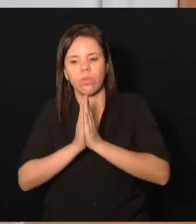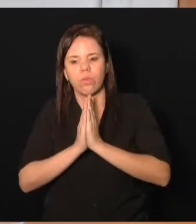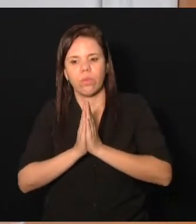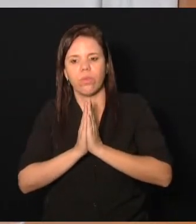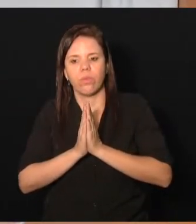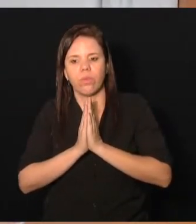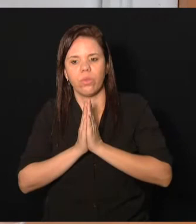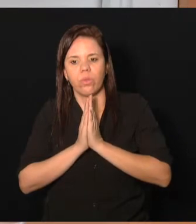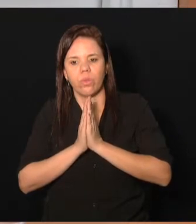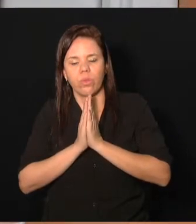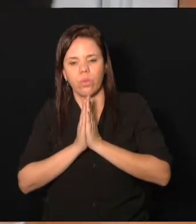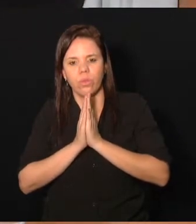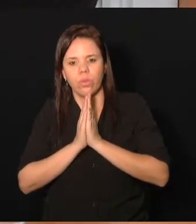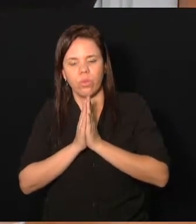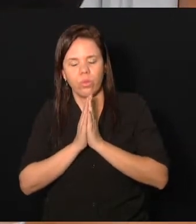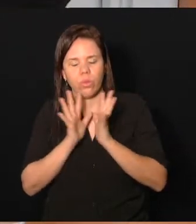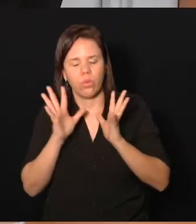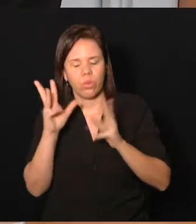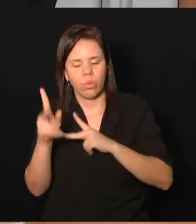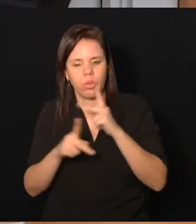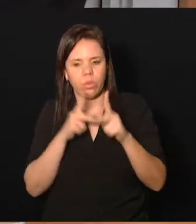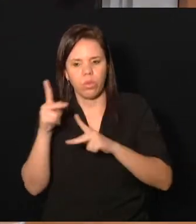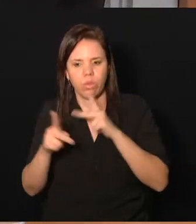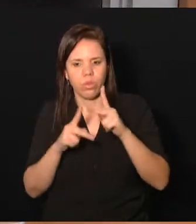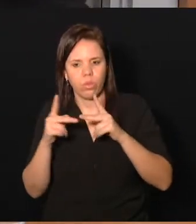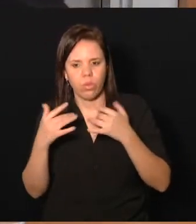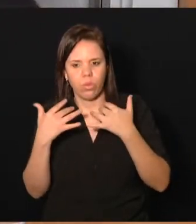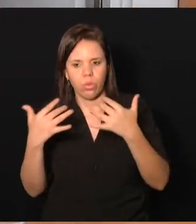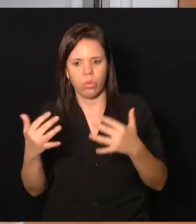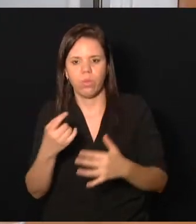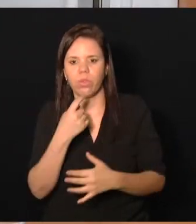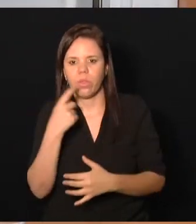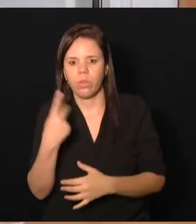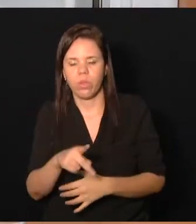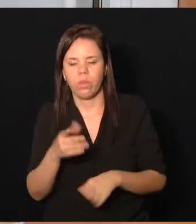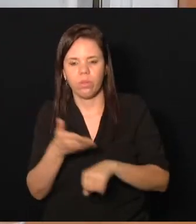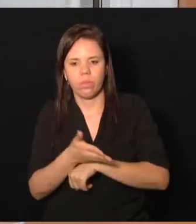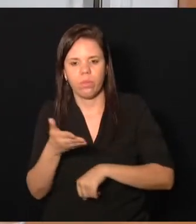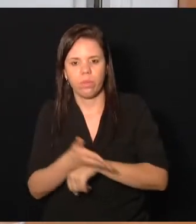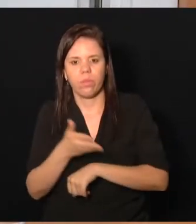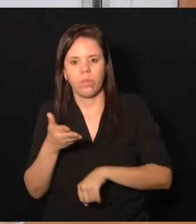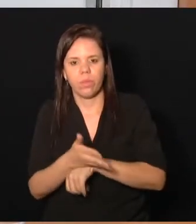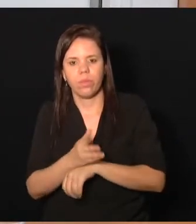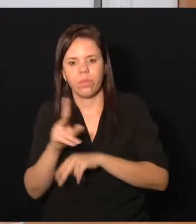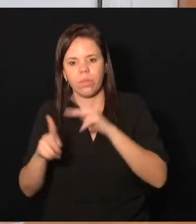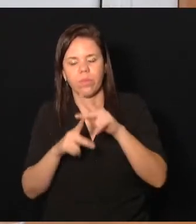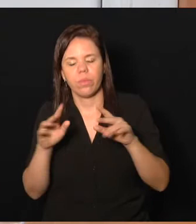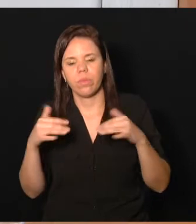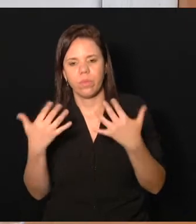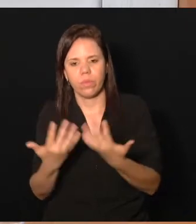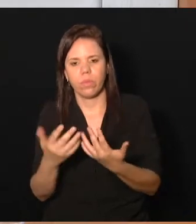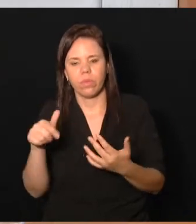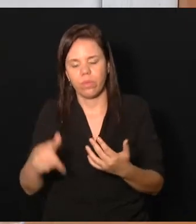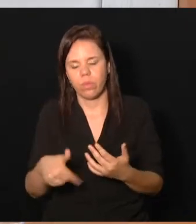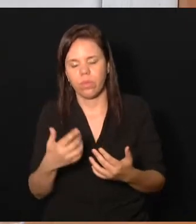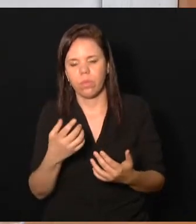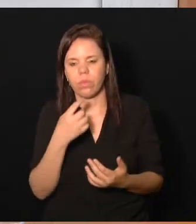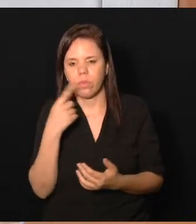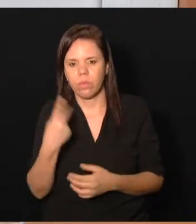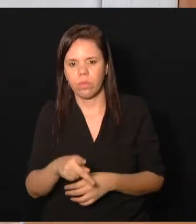e clamo à população de Campinas é a participação da população de